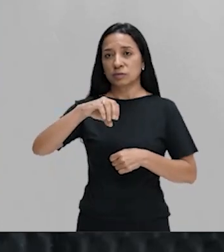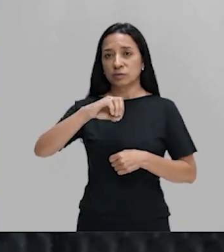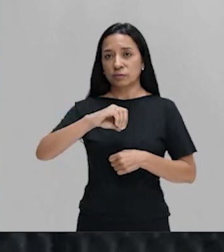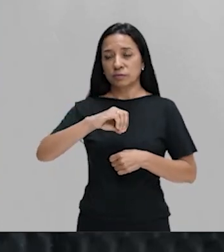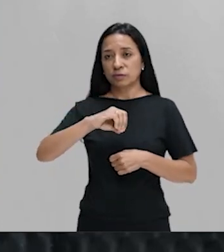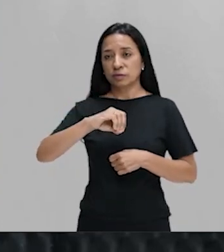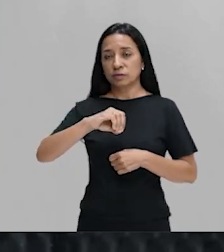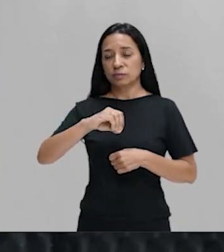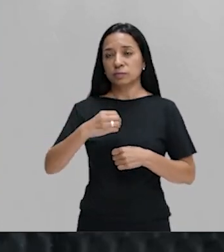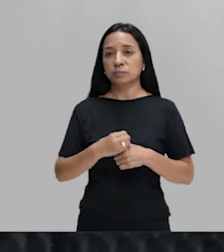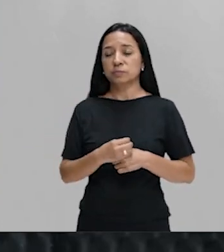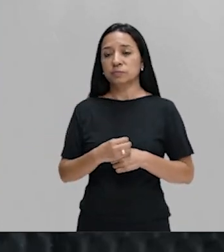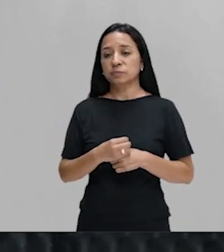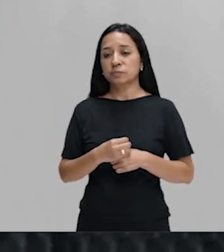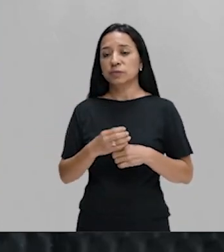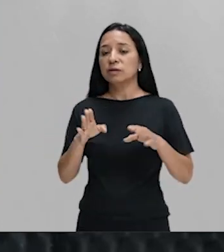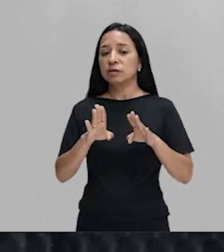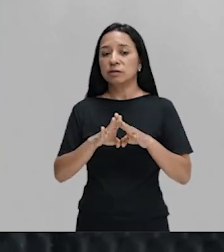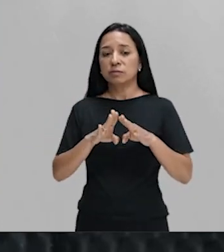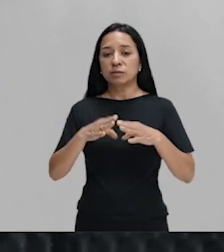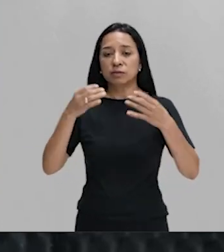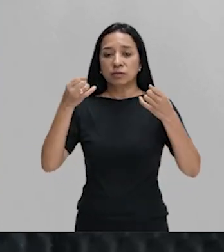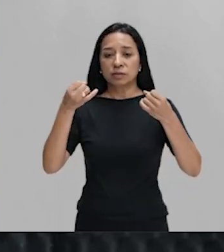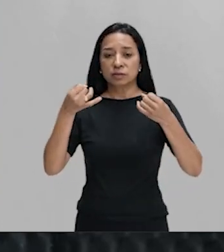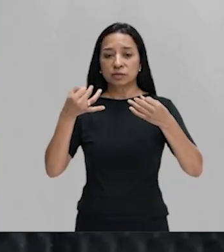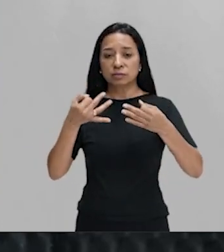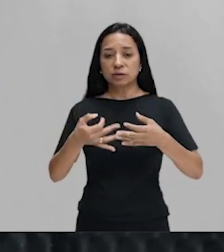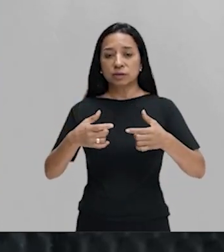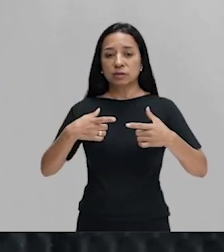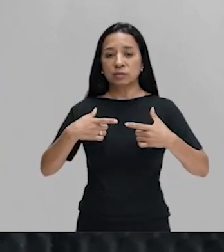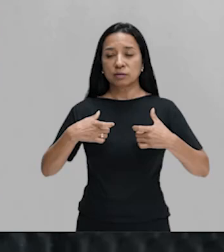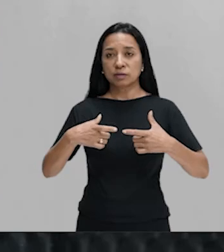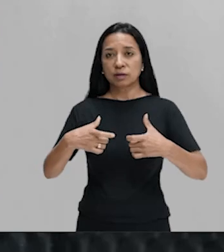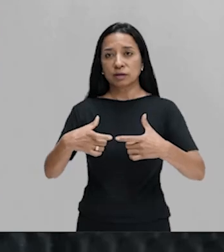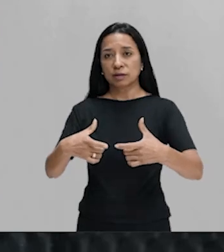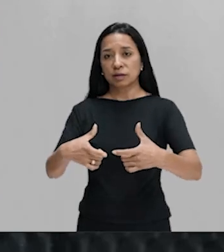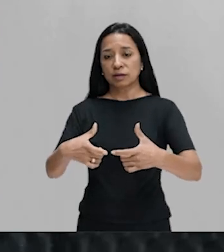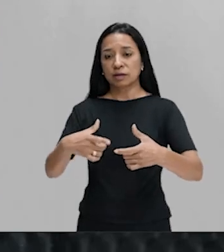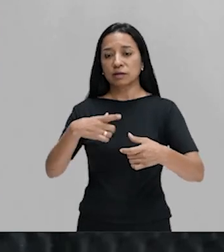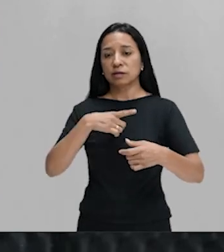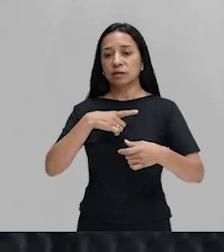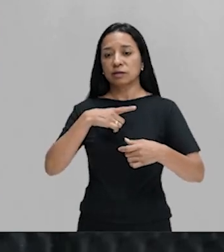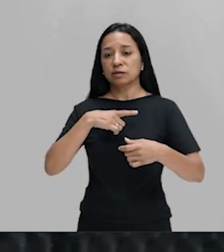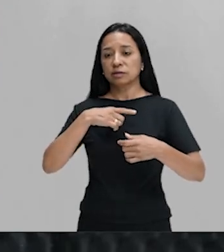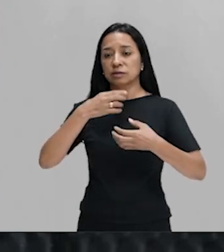Iremos também falar sobre a guerra que vai ocorrer no Afeganistão,